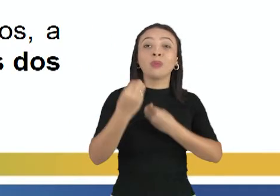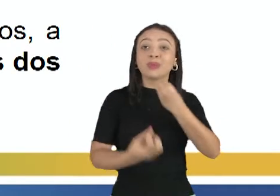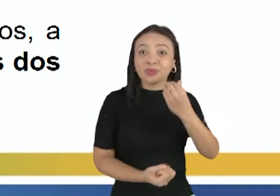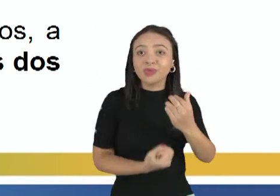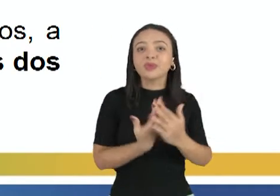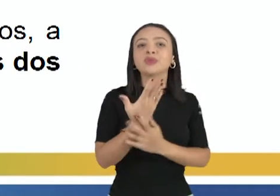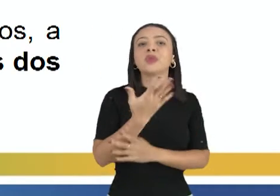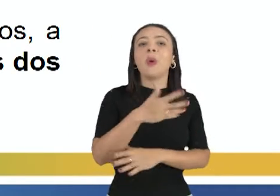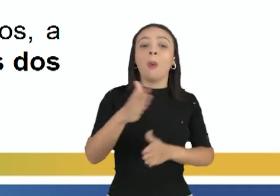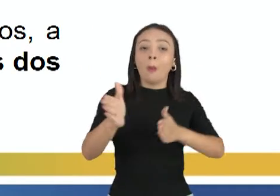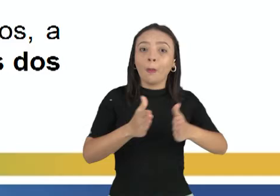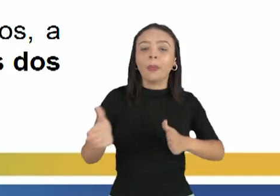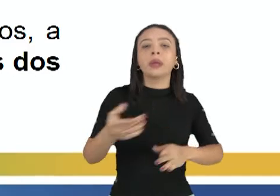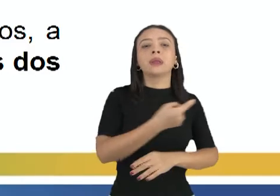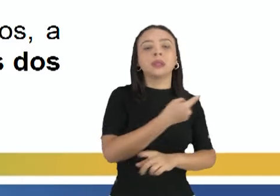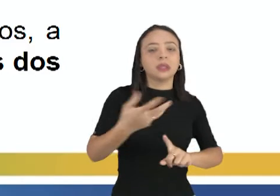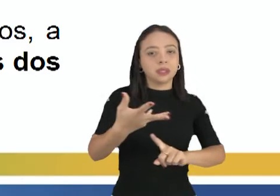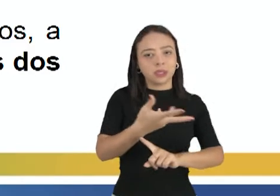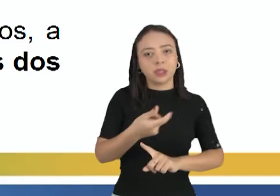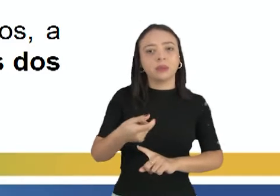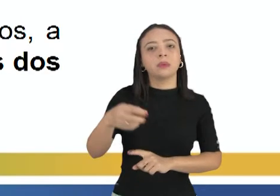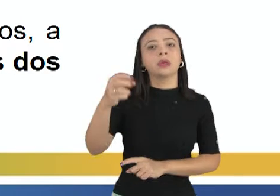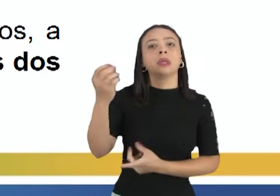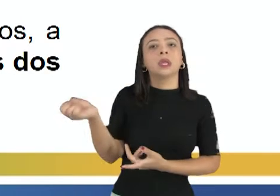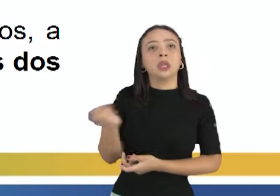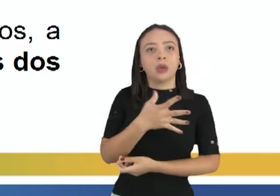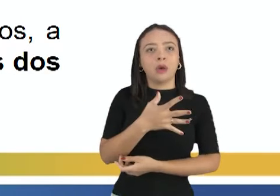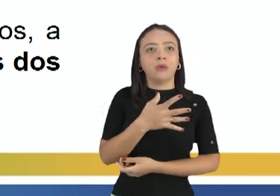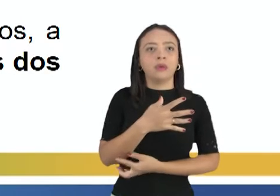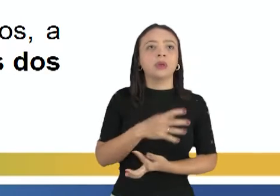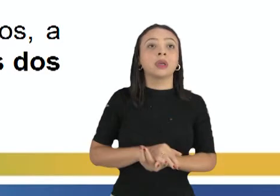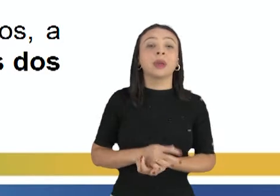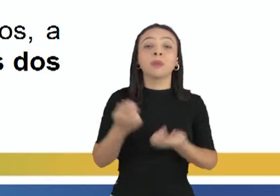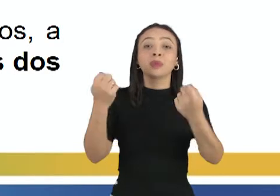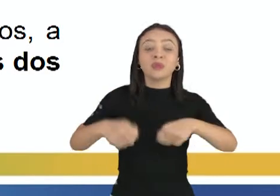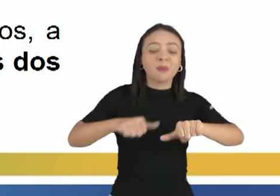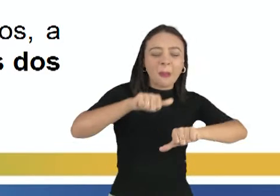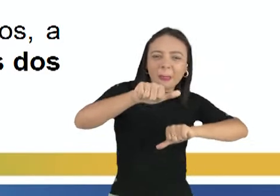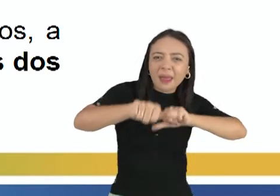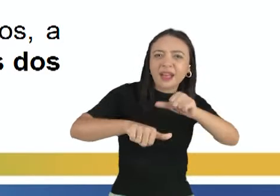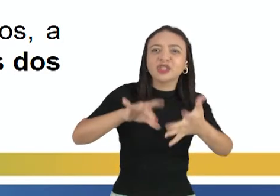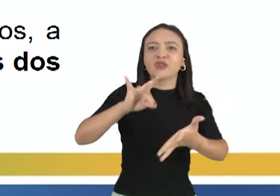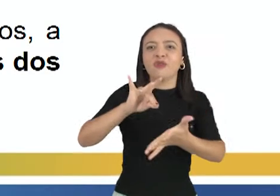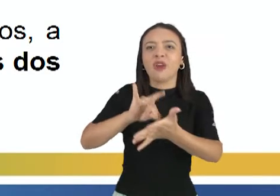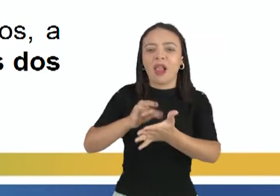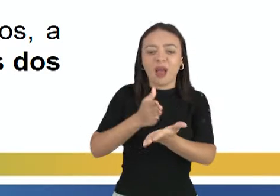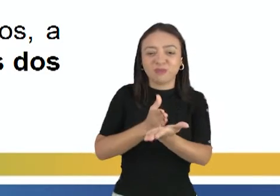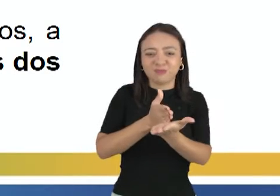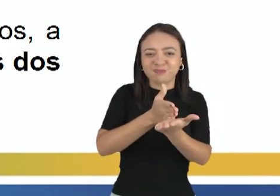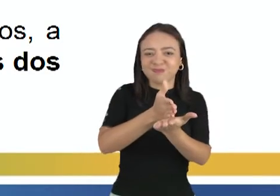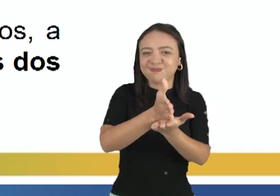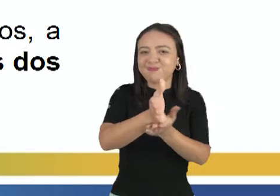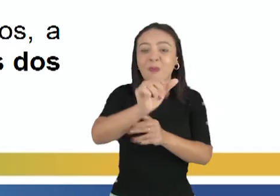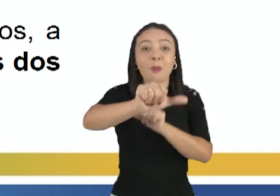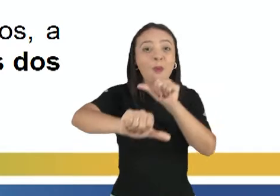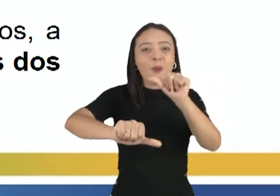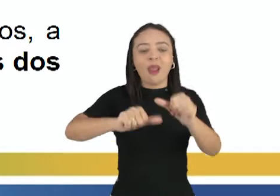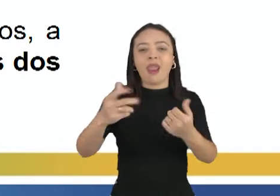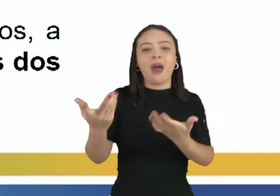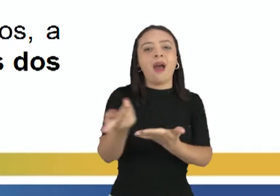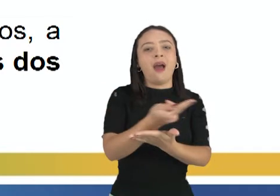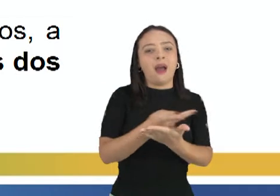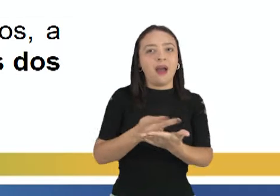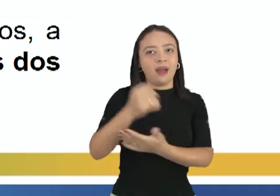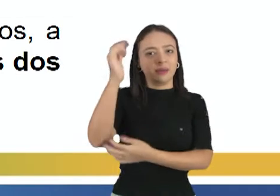essa manifestação artístico-cultural que mudaria os rumos da arte brasileira. Lembrando que é um fator principal